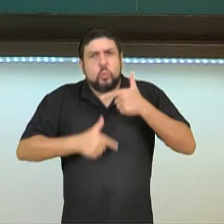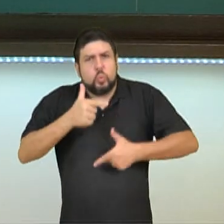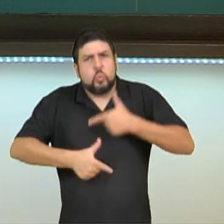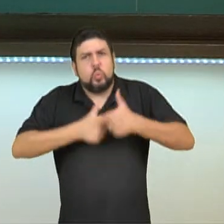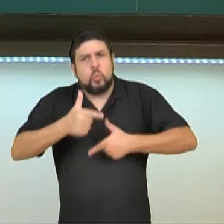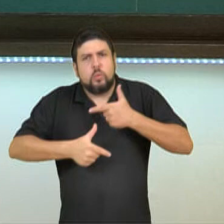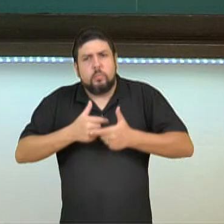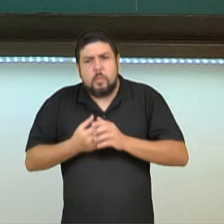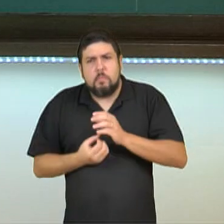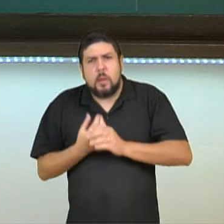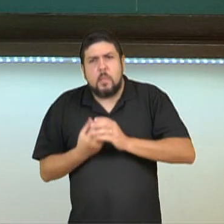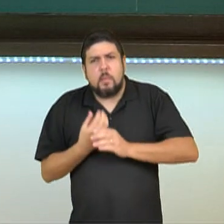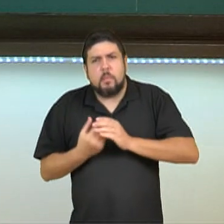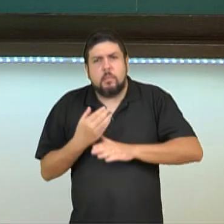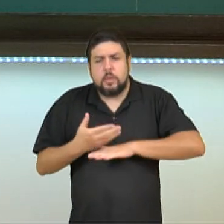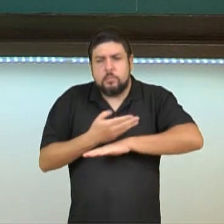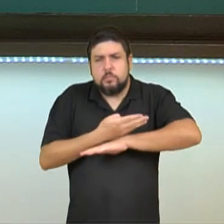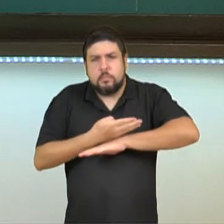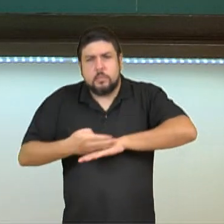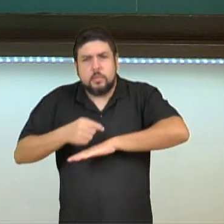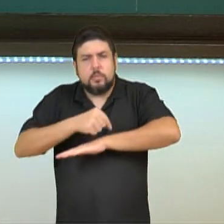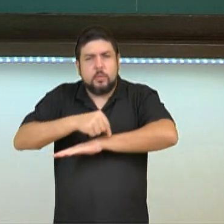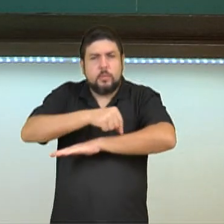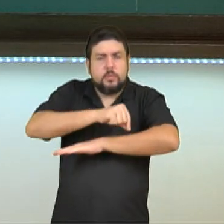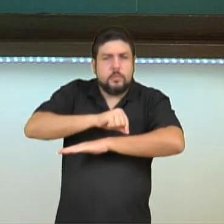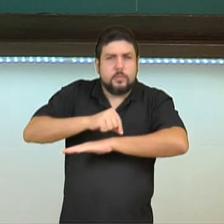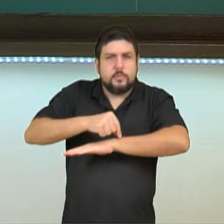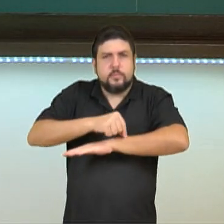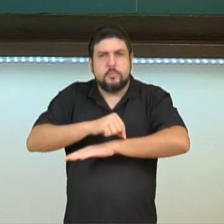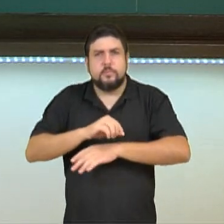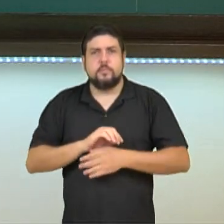glóbulos brancos naquele momento. Beleza?